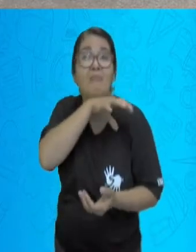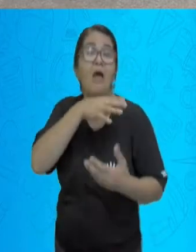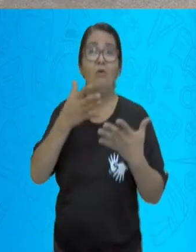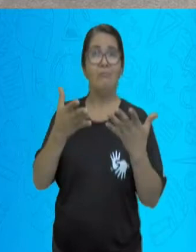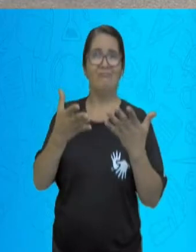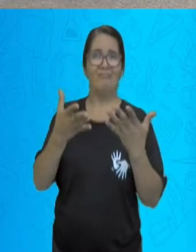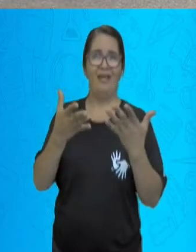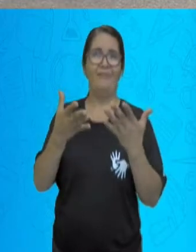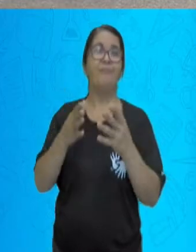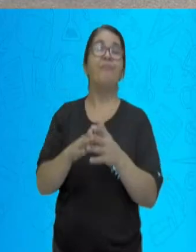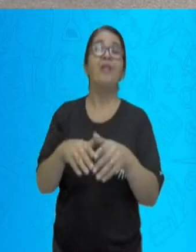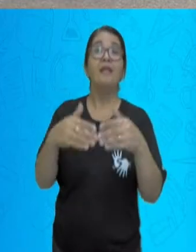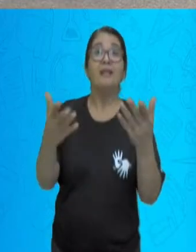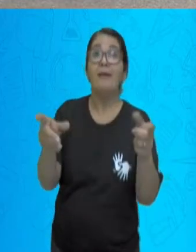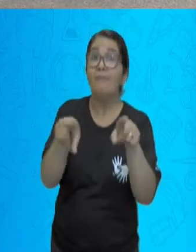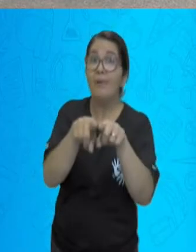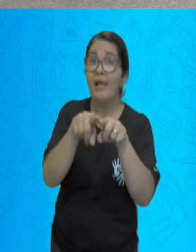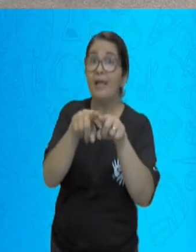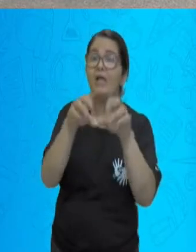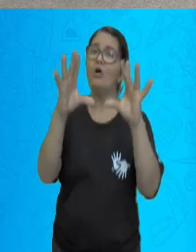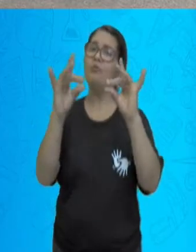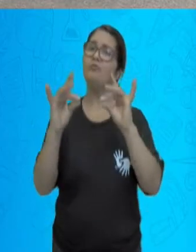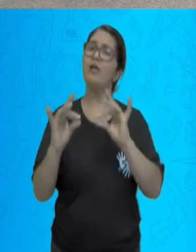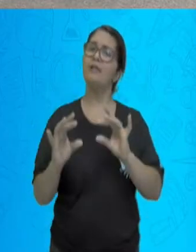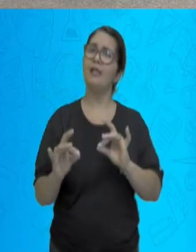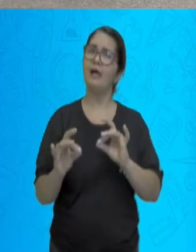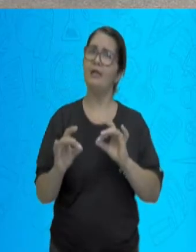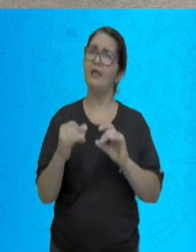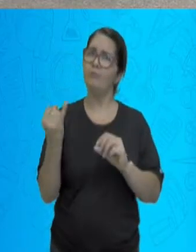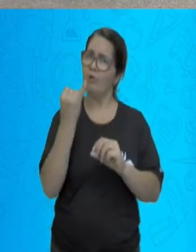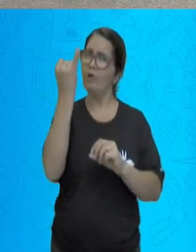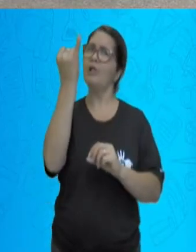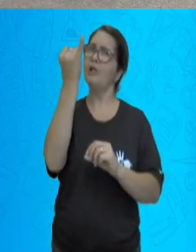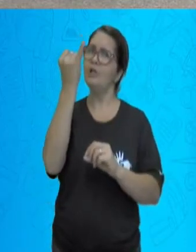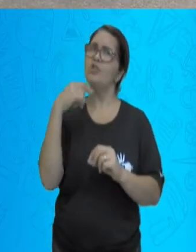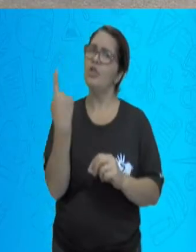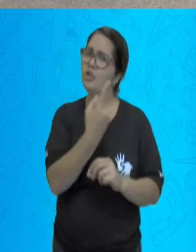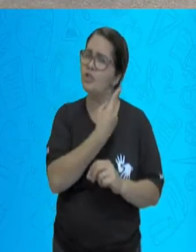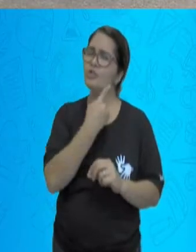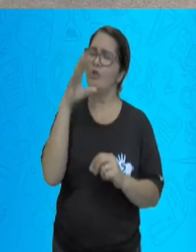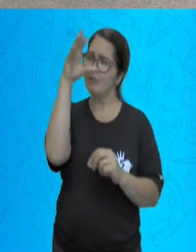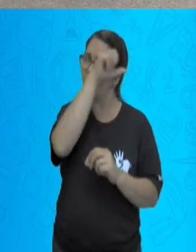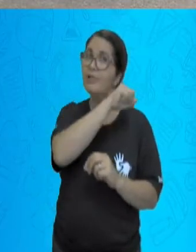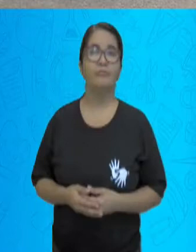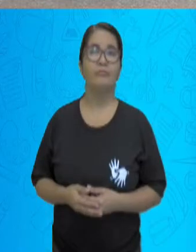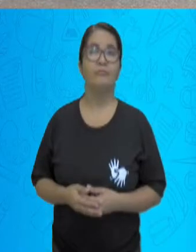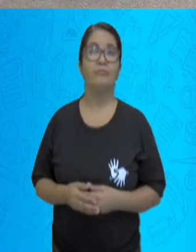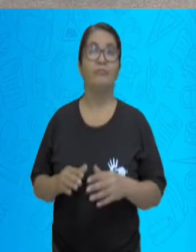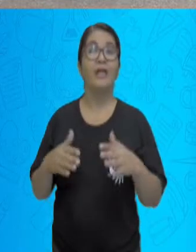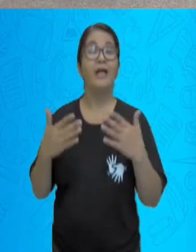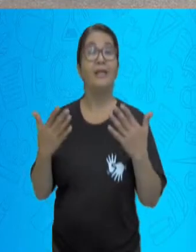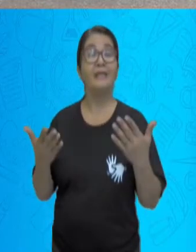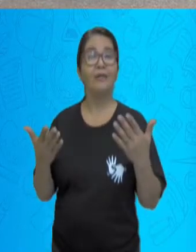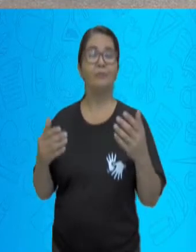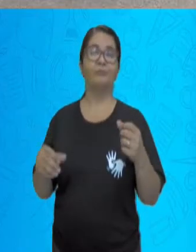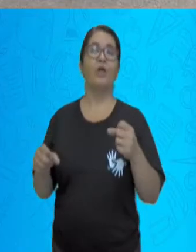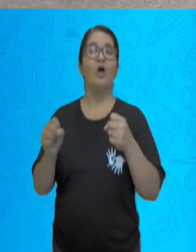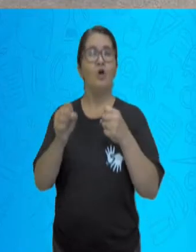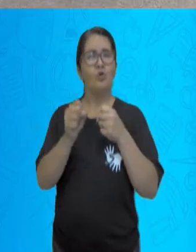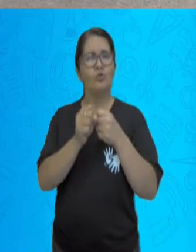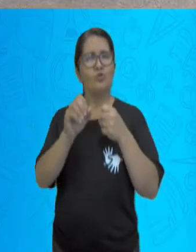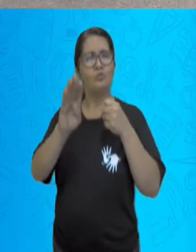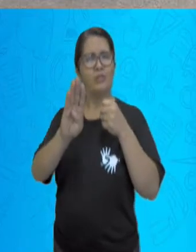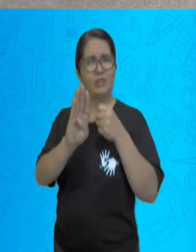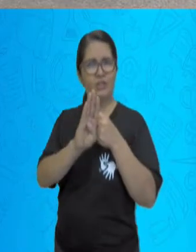Outro detalhe que a gente precisa agora entender, que também tem o substantivo próprio. O substantivo